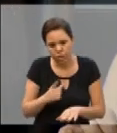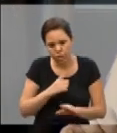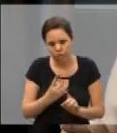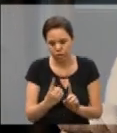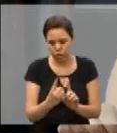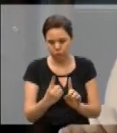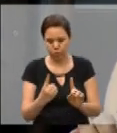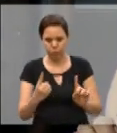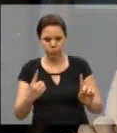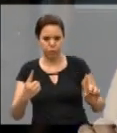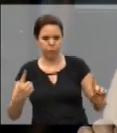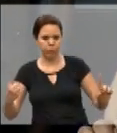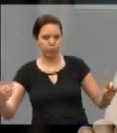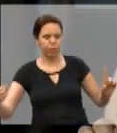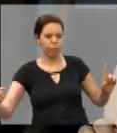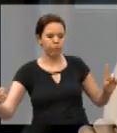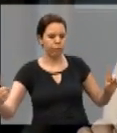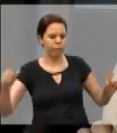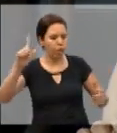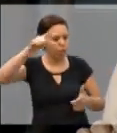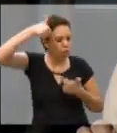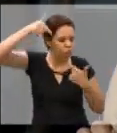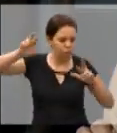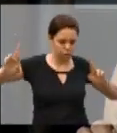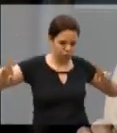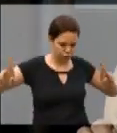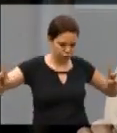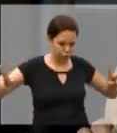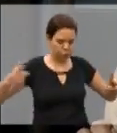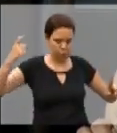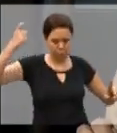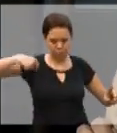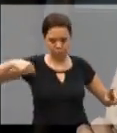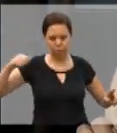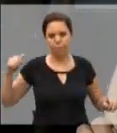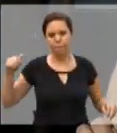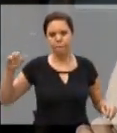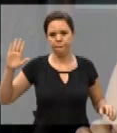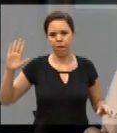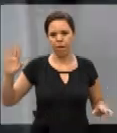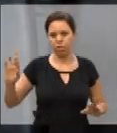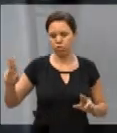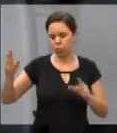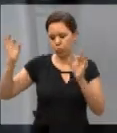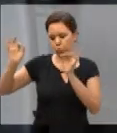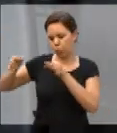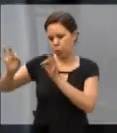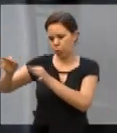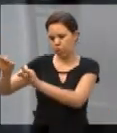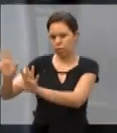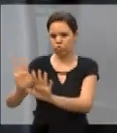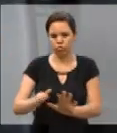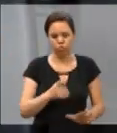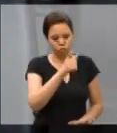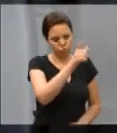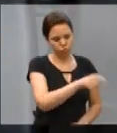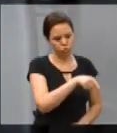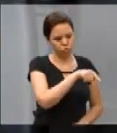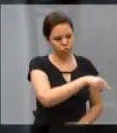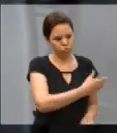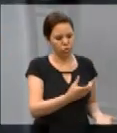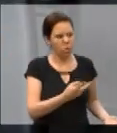distância um do outro, porque são personagens muito diferentes, né? O meu é mais toda certinha, tal, o dele é